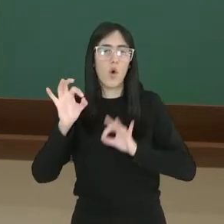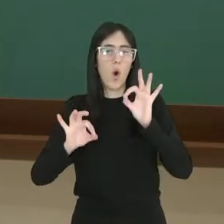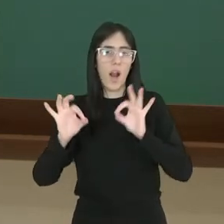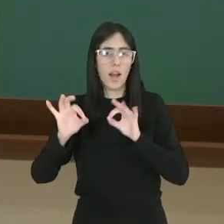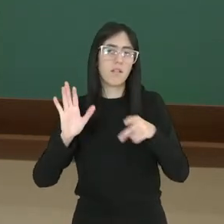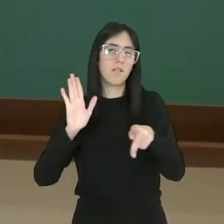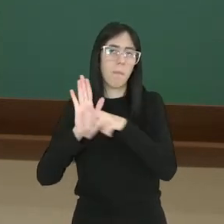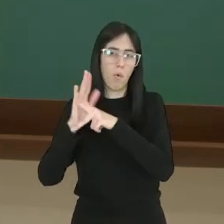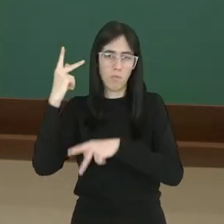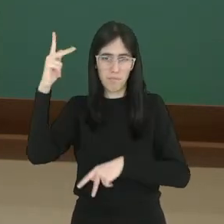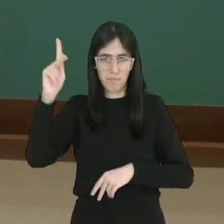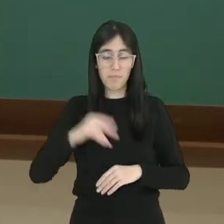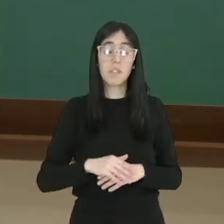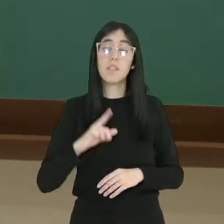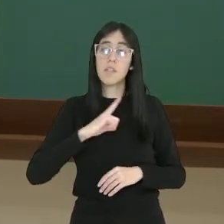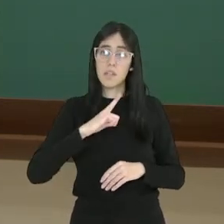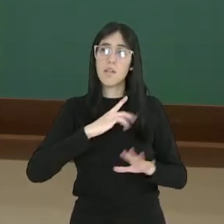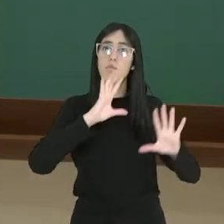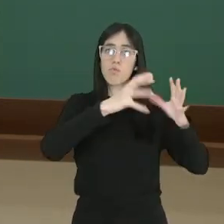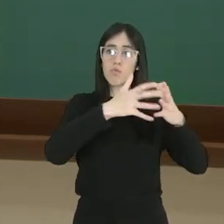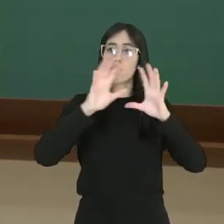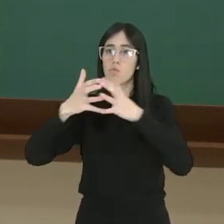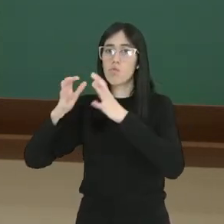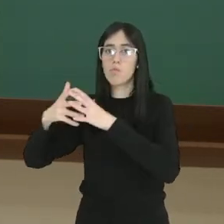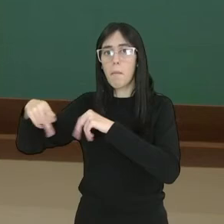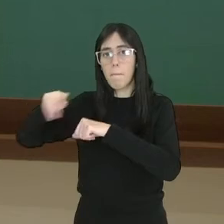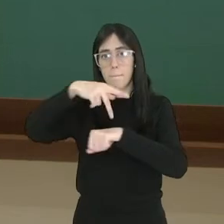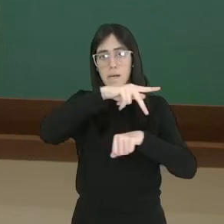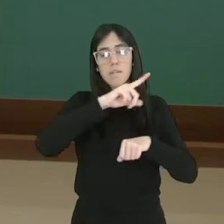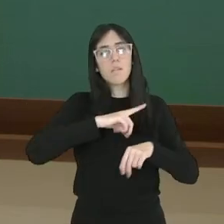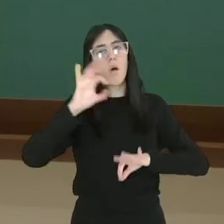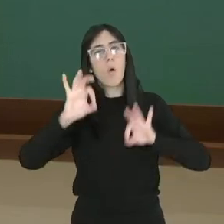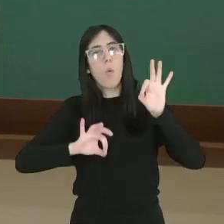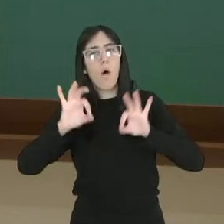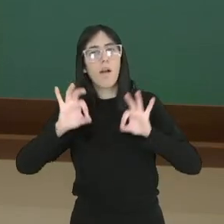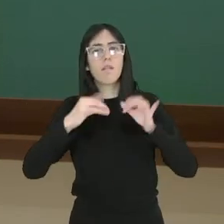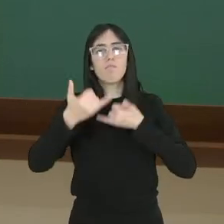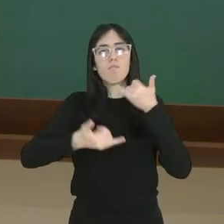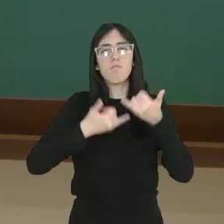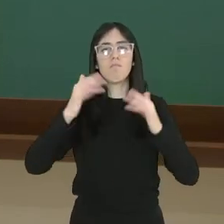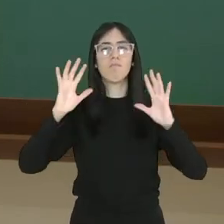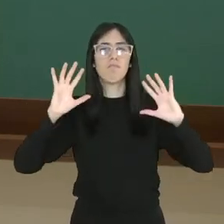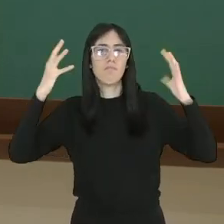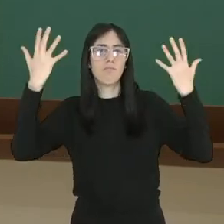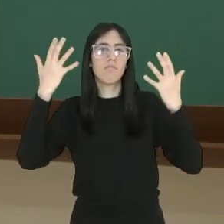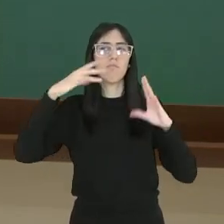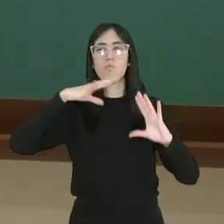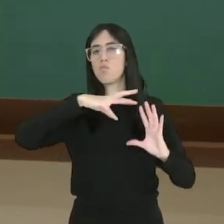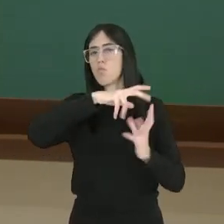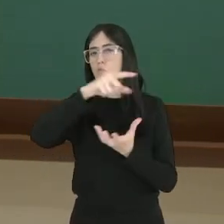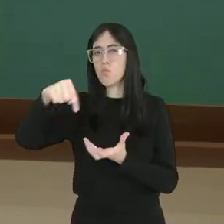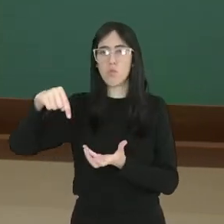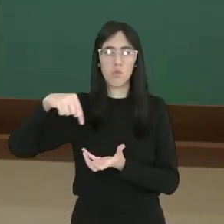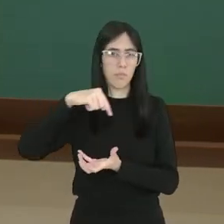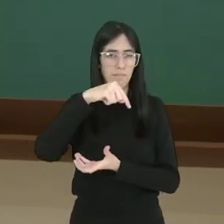essas federações, confederações, que são as que vão organizar os diversos campeonatos ao longo do mundo.